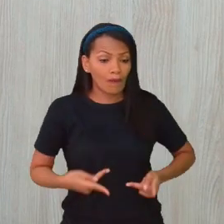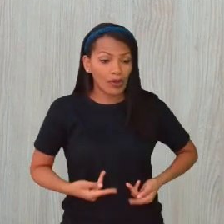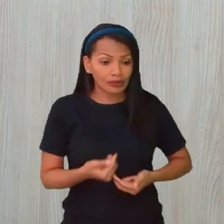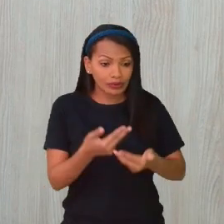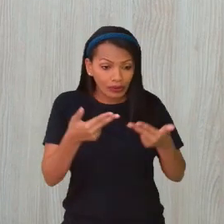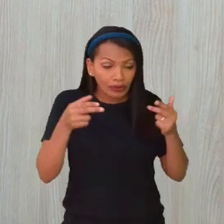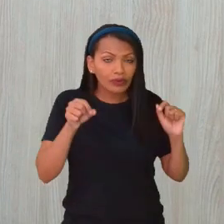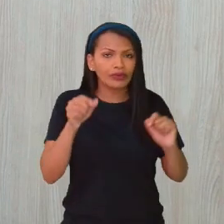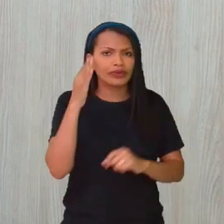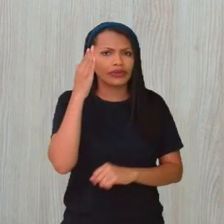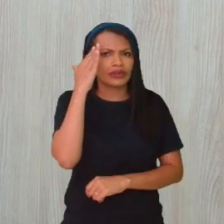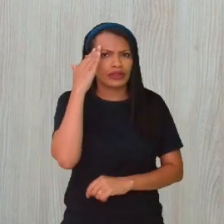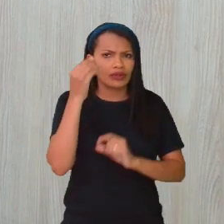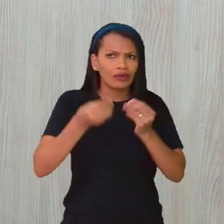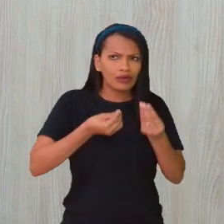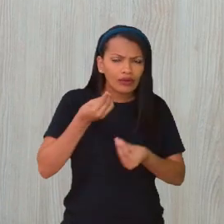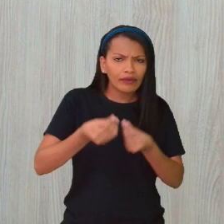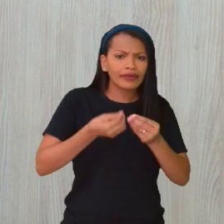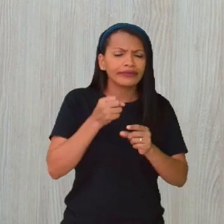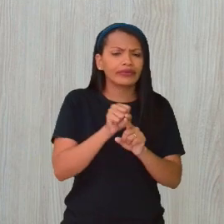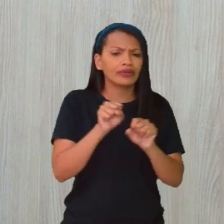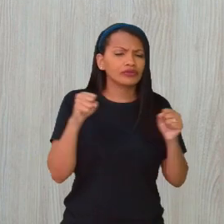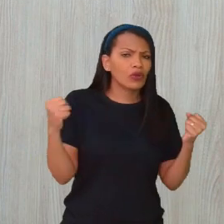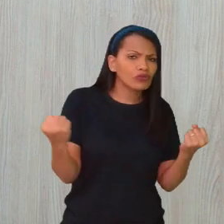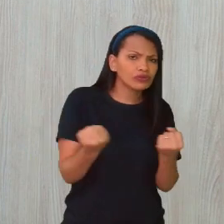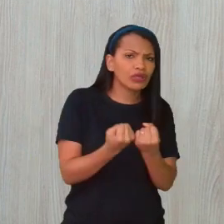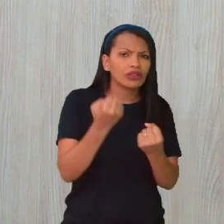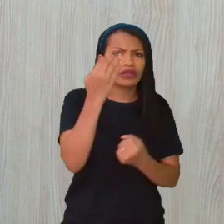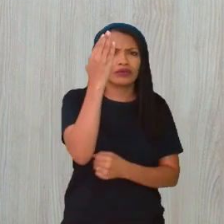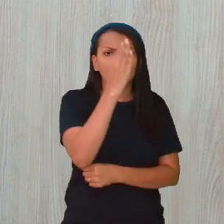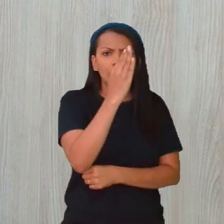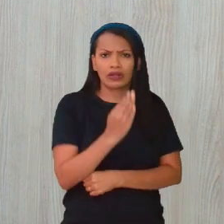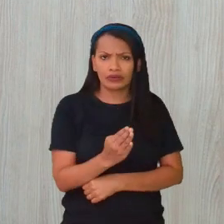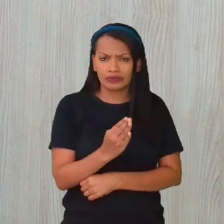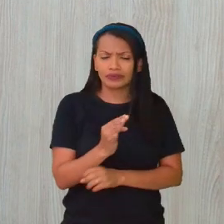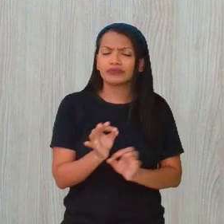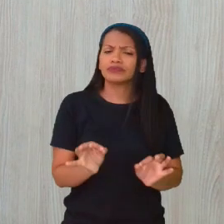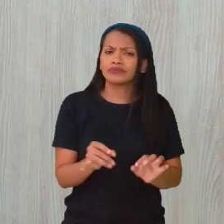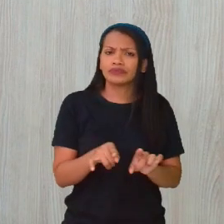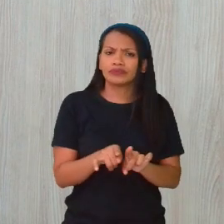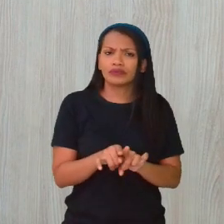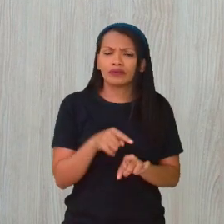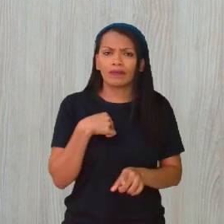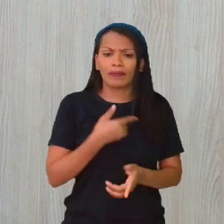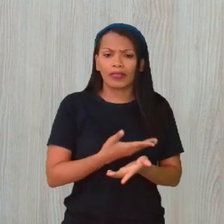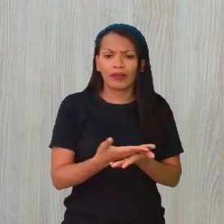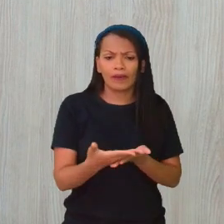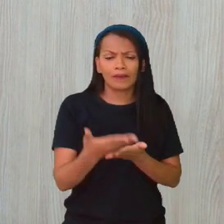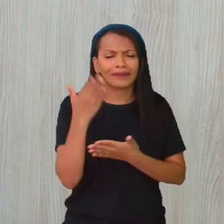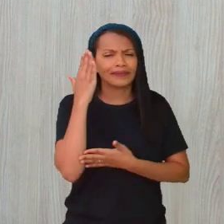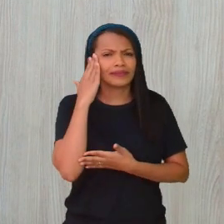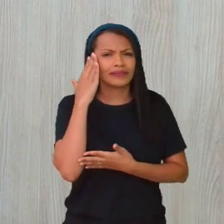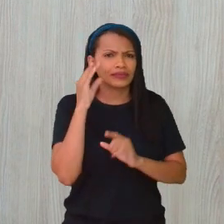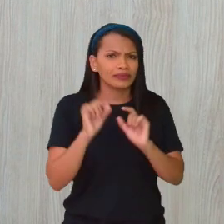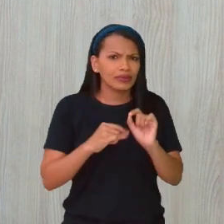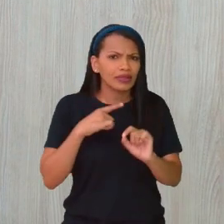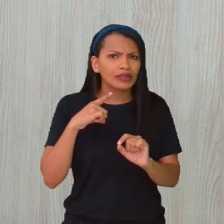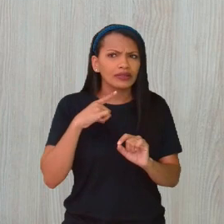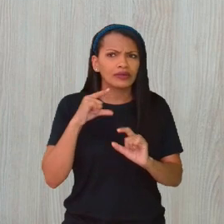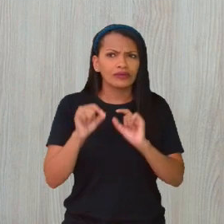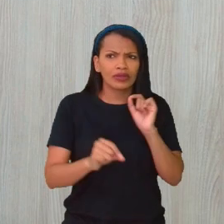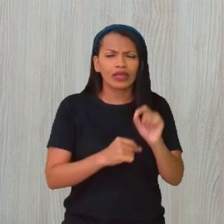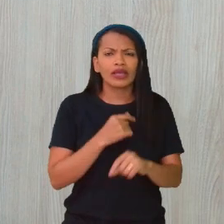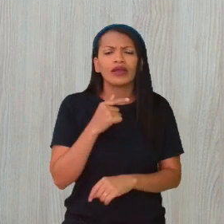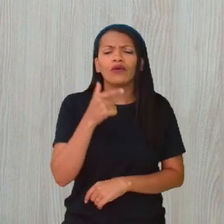né? Vai entender a questão da sociedade brasileira. E aí a gente começa a levantar, né? Tem lá o